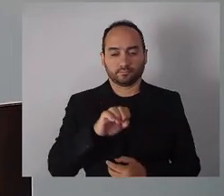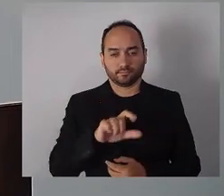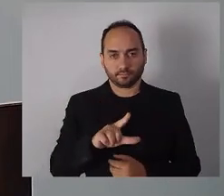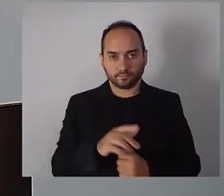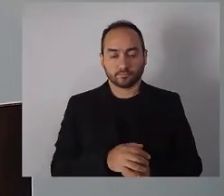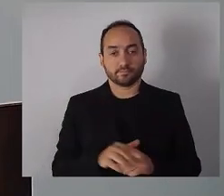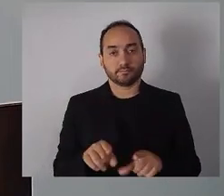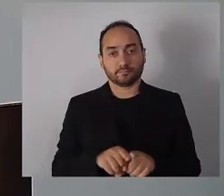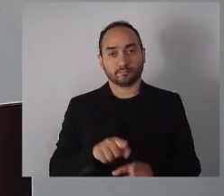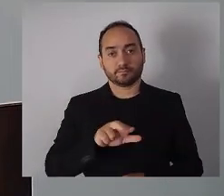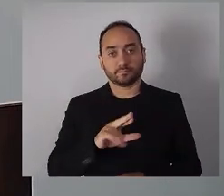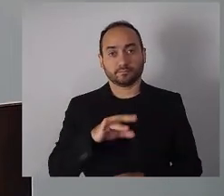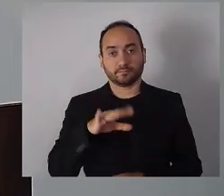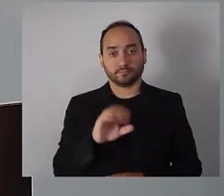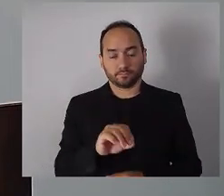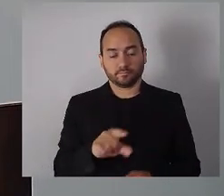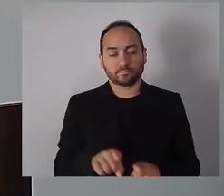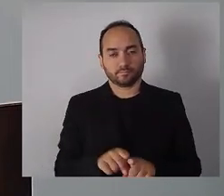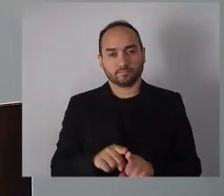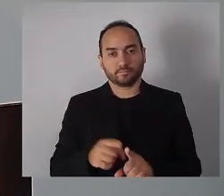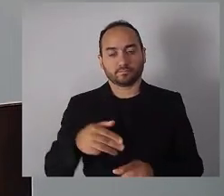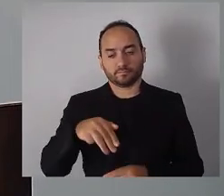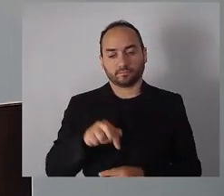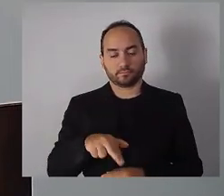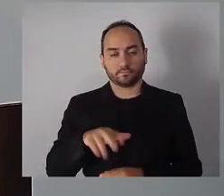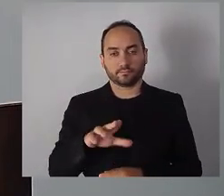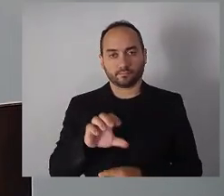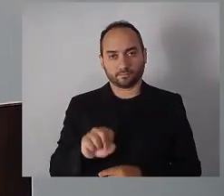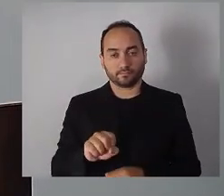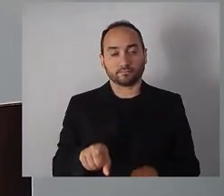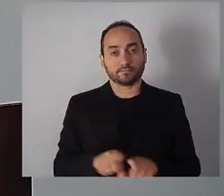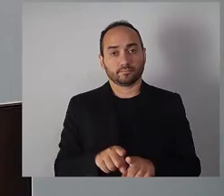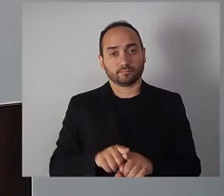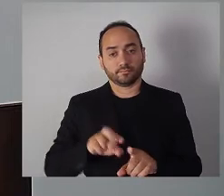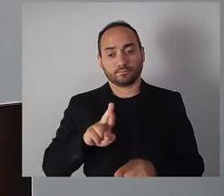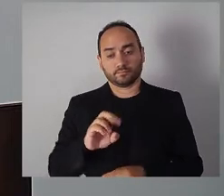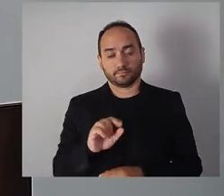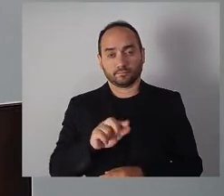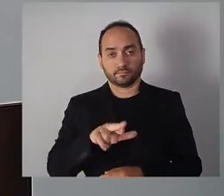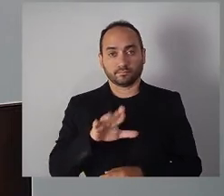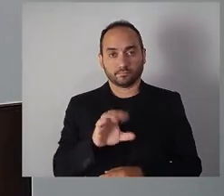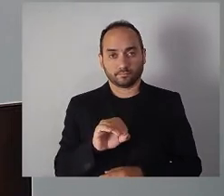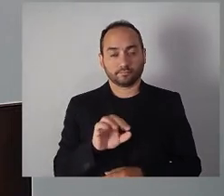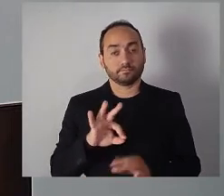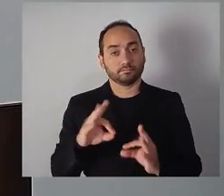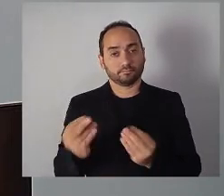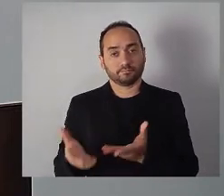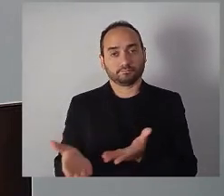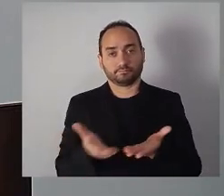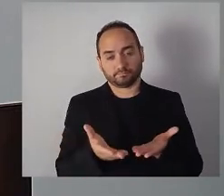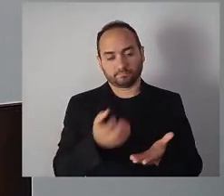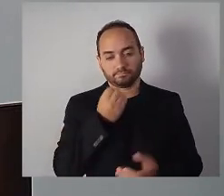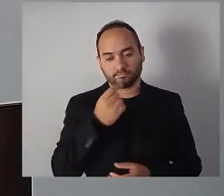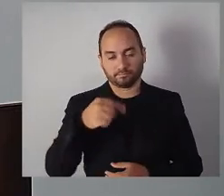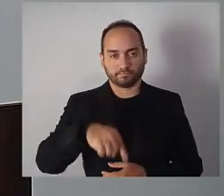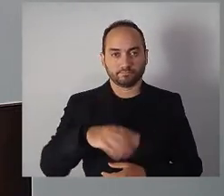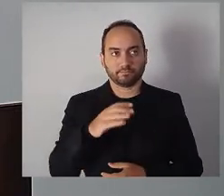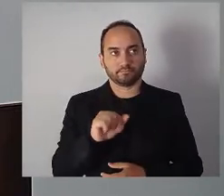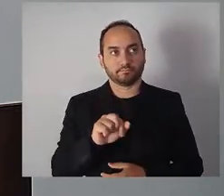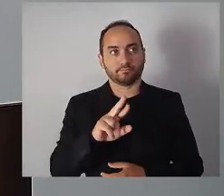doutor Luciano Nunes Maia, doutor Gleidson Marques, doutor Rogério Feitosa, sejam todos muito bem-vindos ao